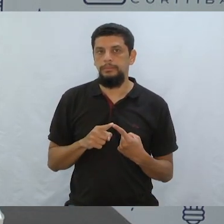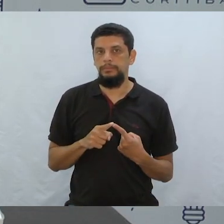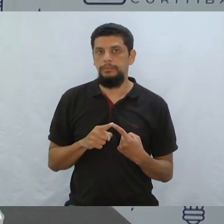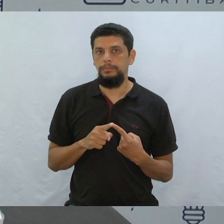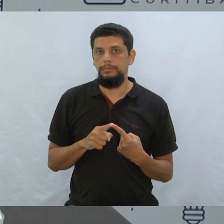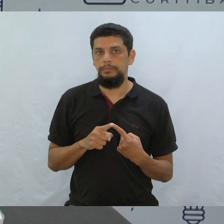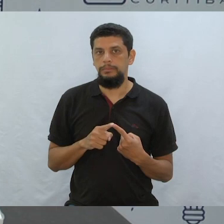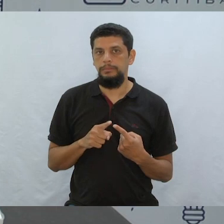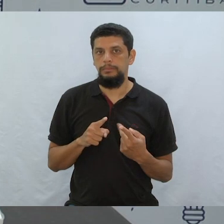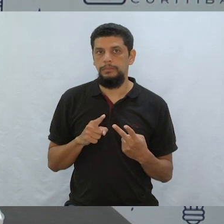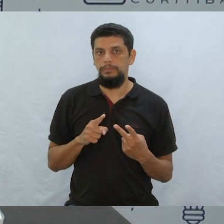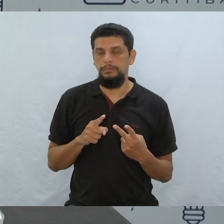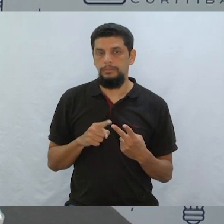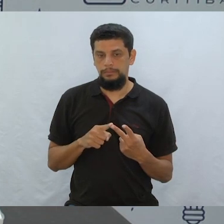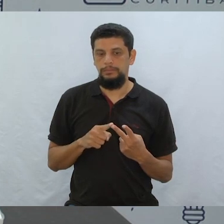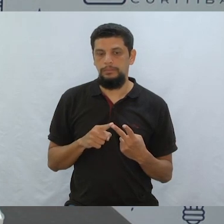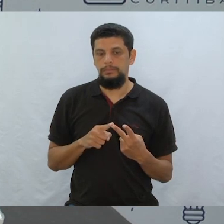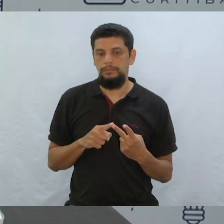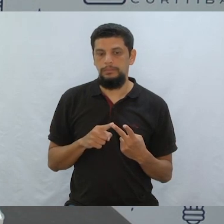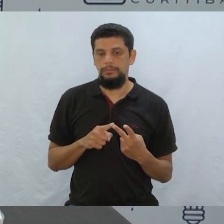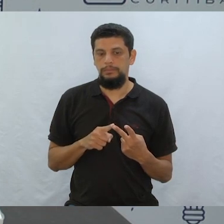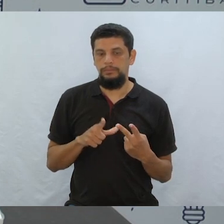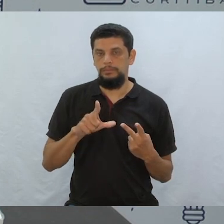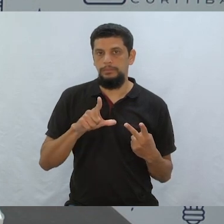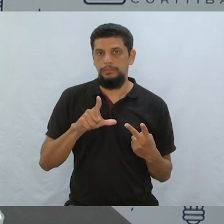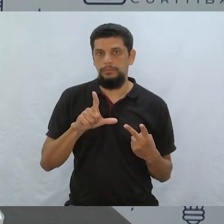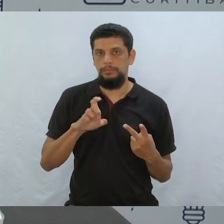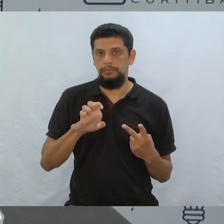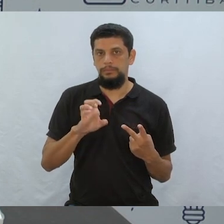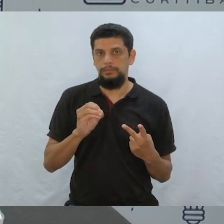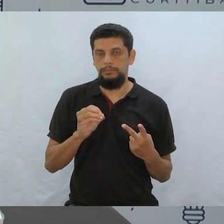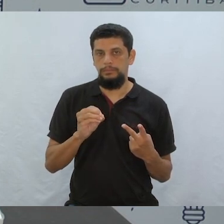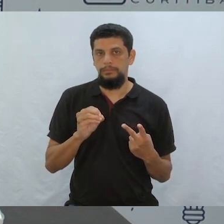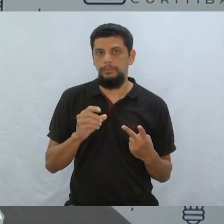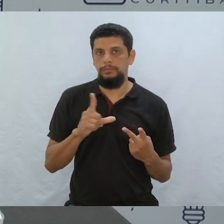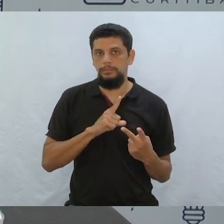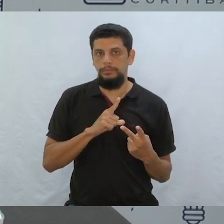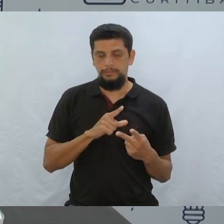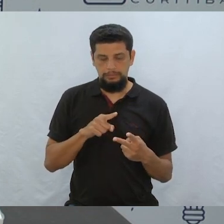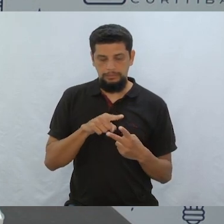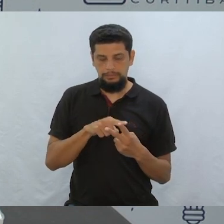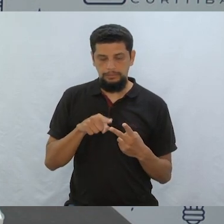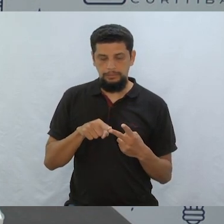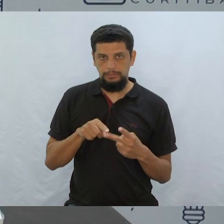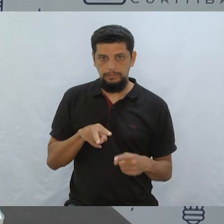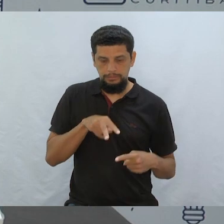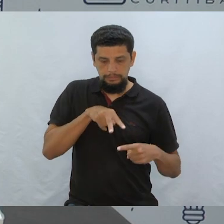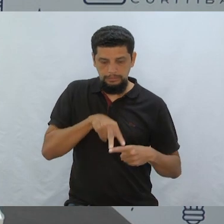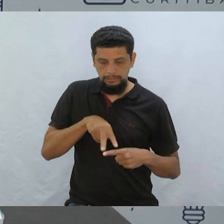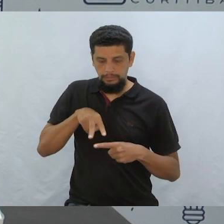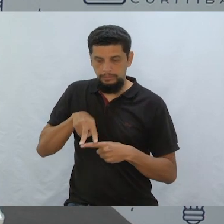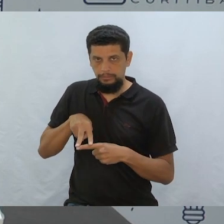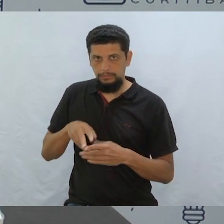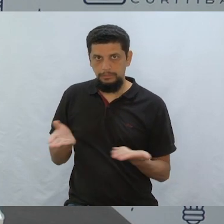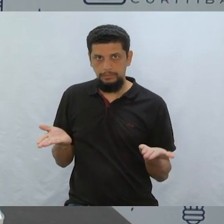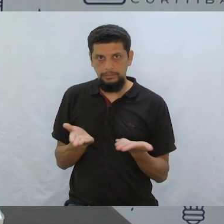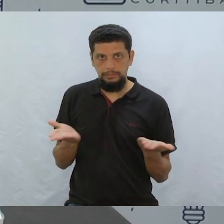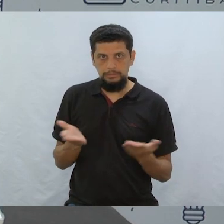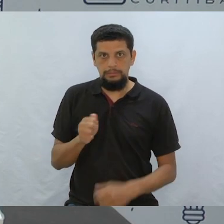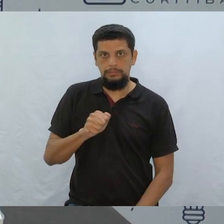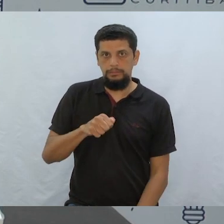Um, dois, 2 pedaços. A Ana, opa, Ana não quer ficar parada